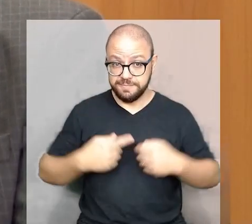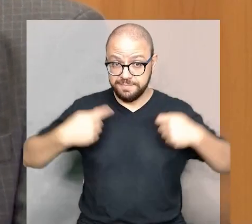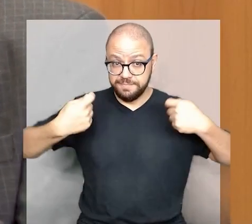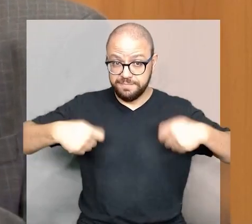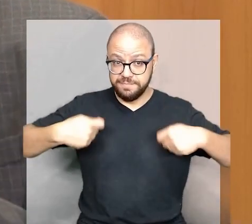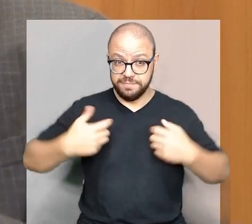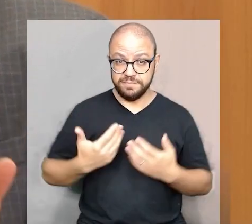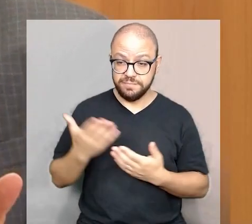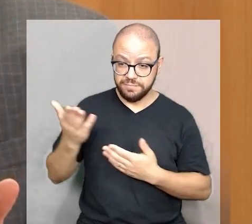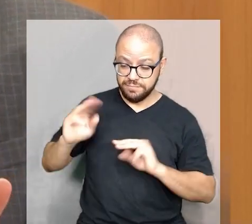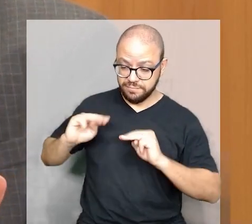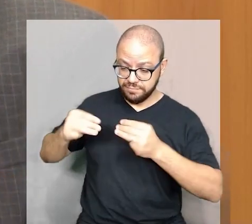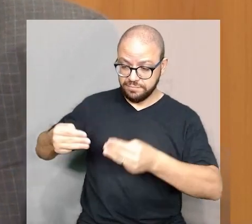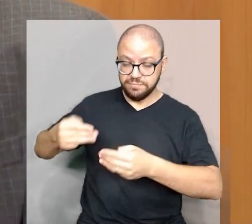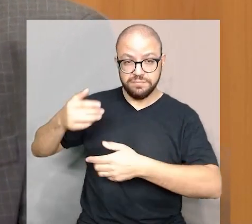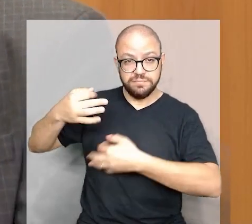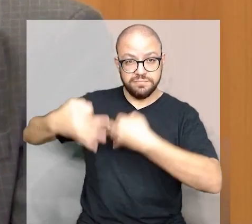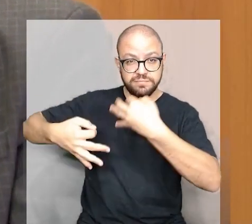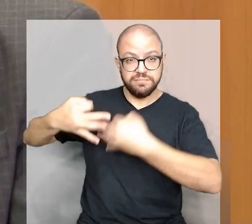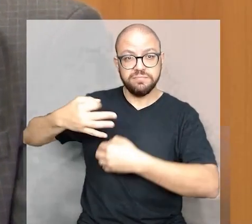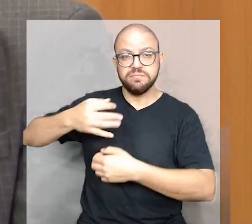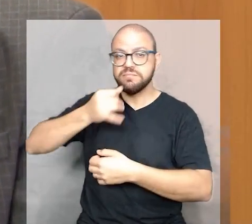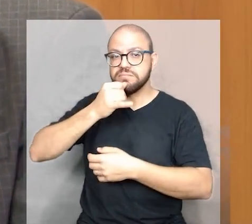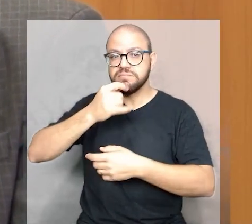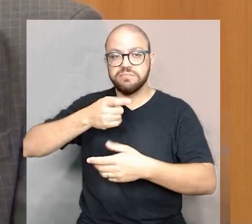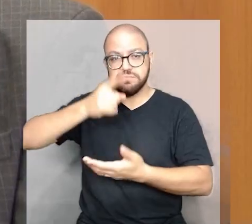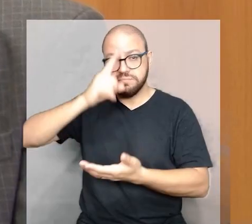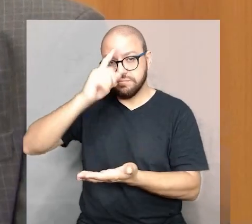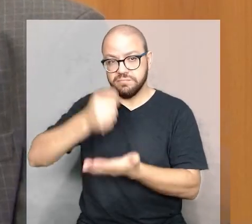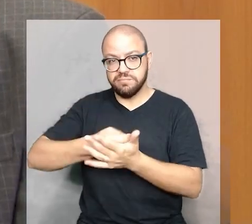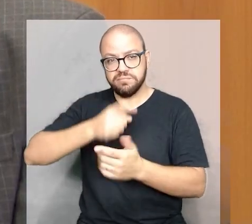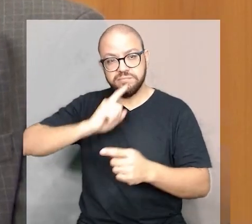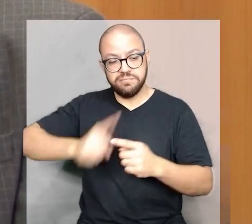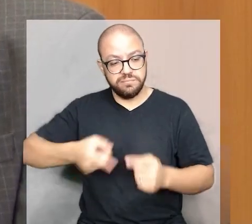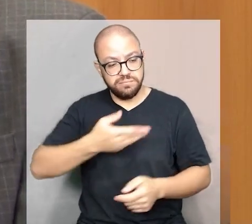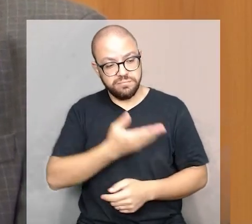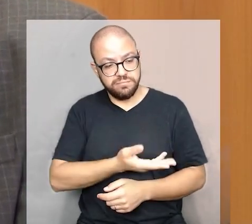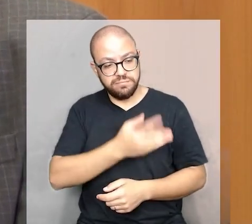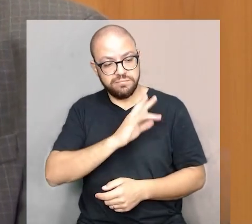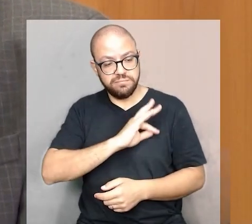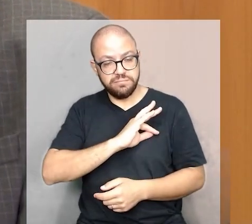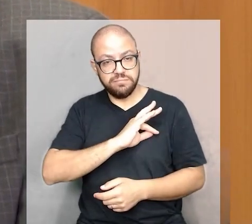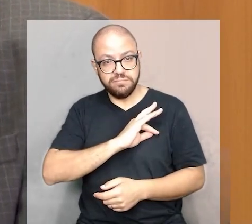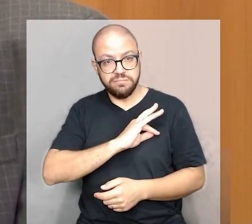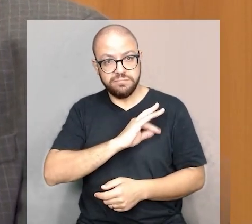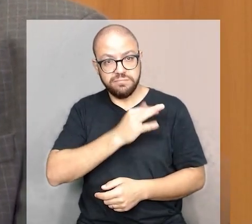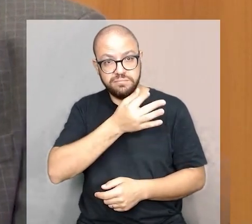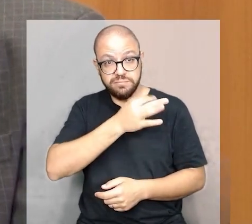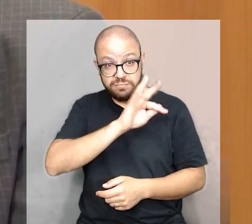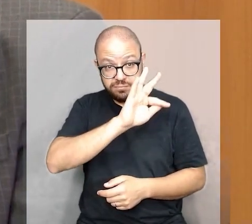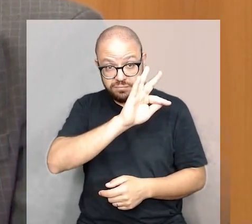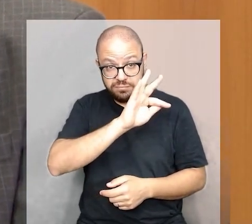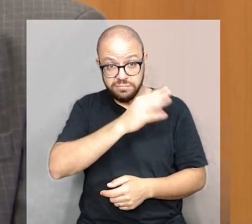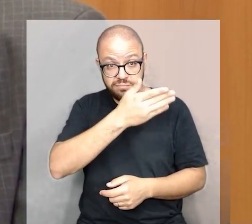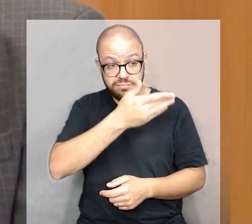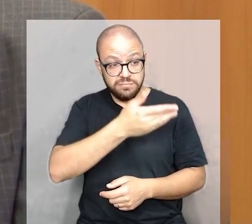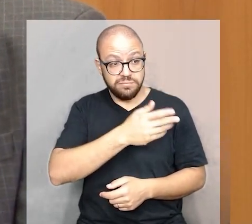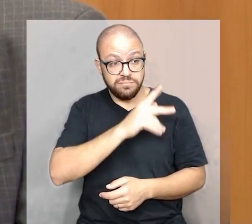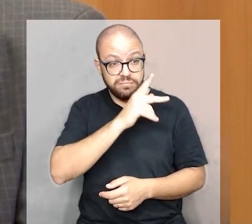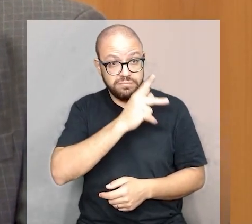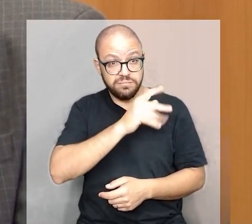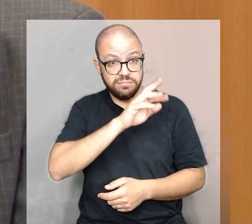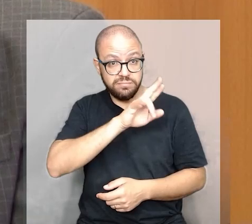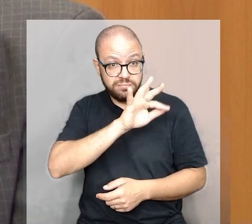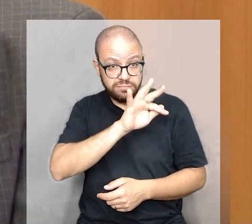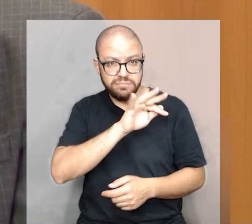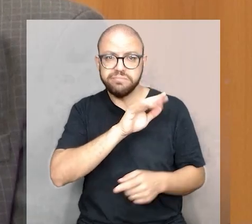precisa? Por exemplo, o Ministério da Justiça baixou uma portaria proibindo que a atuação do PRF em algumas situações, que fosse pela PF. E o PRF sempre foi